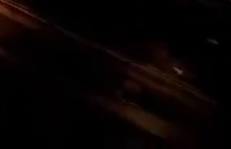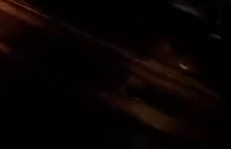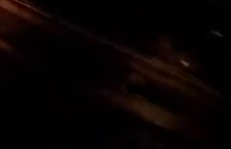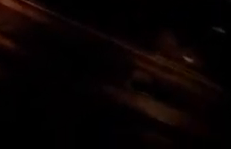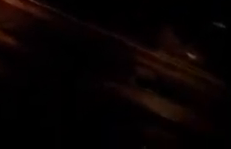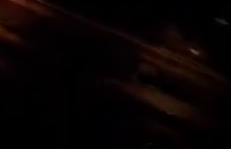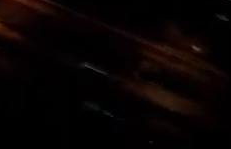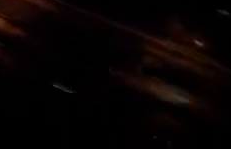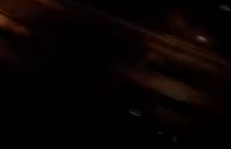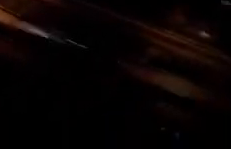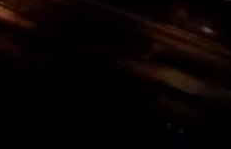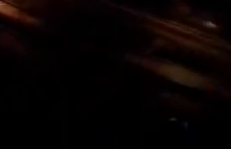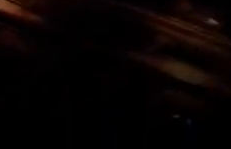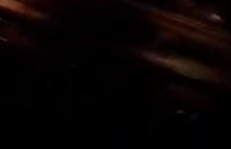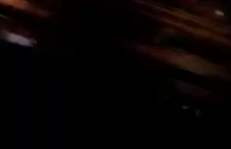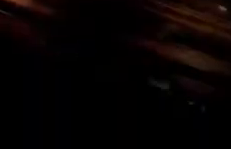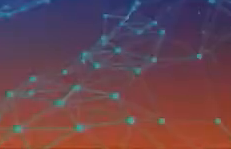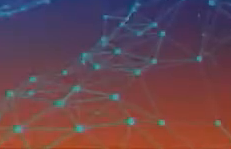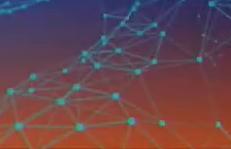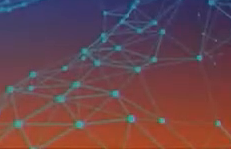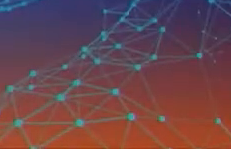que inspiram